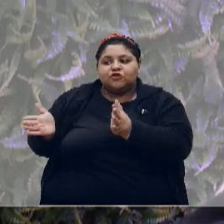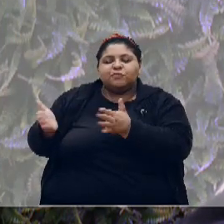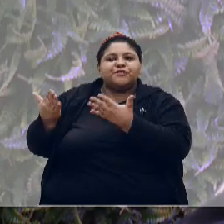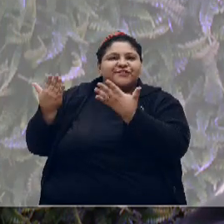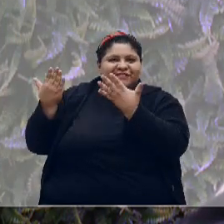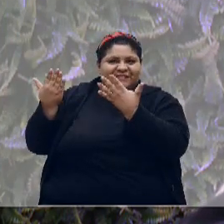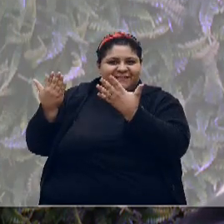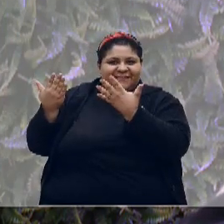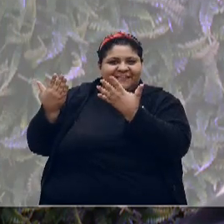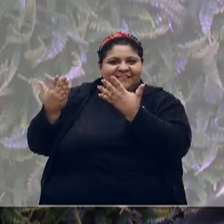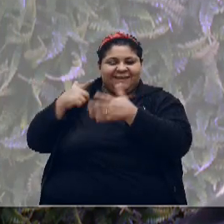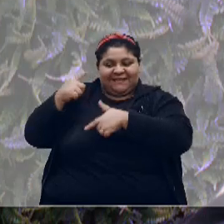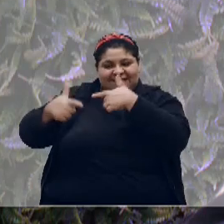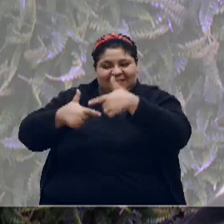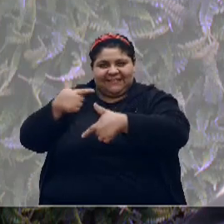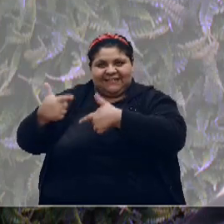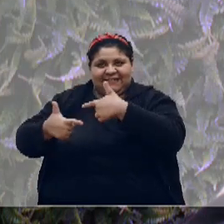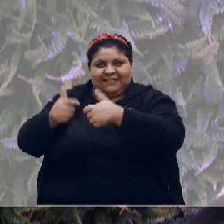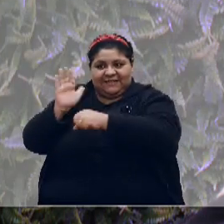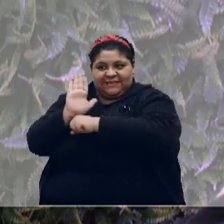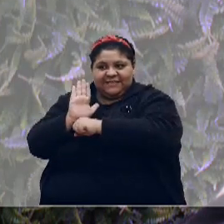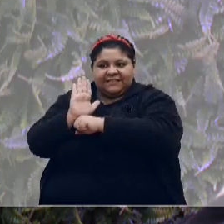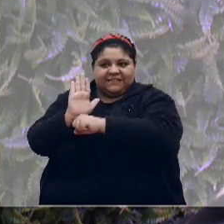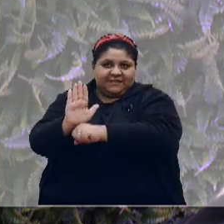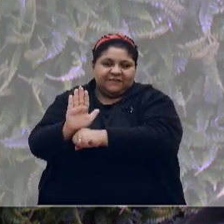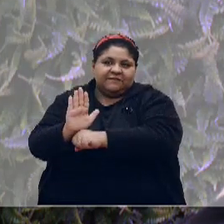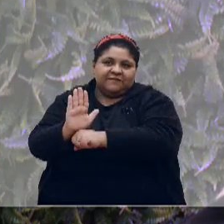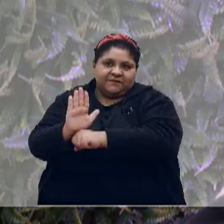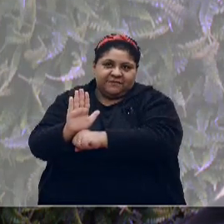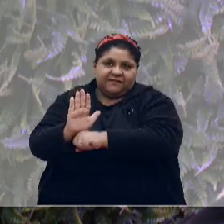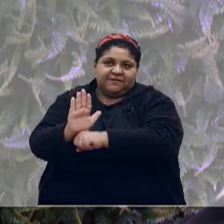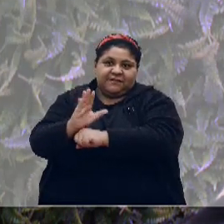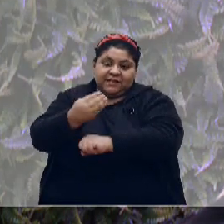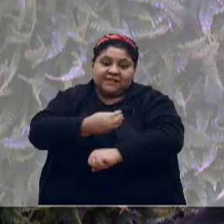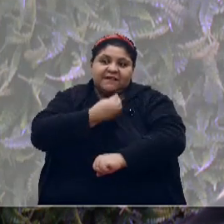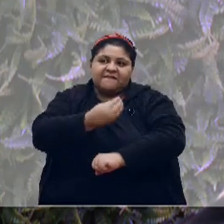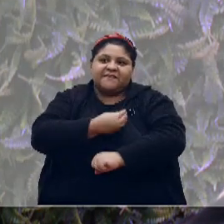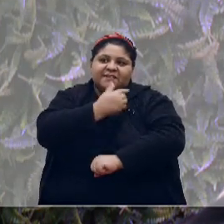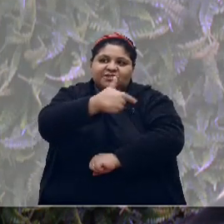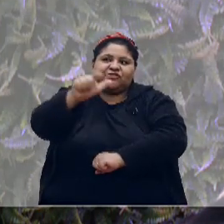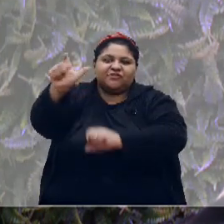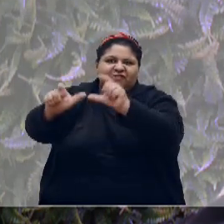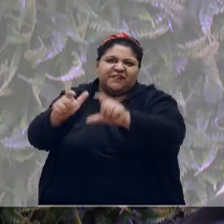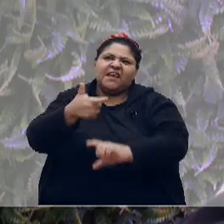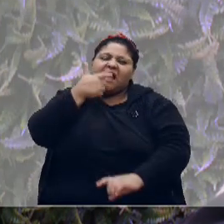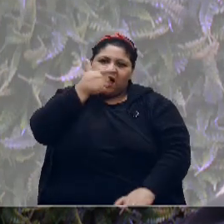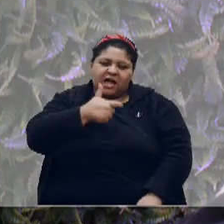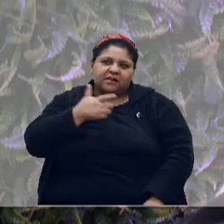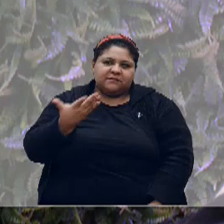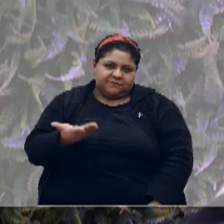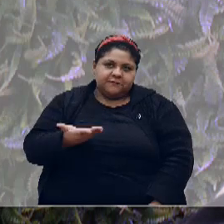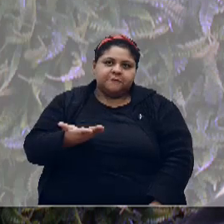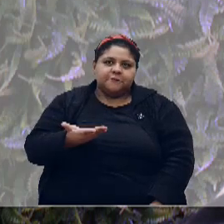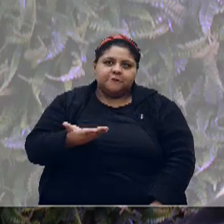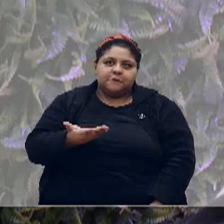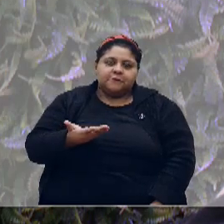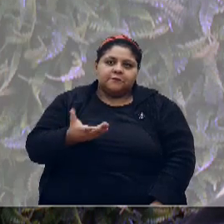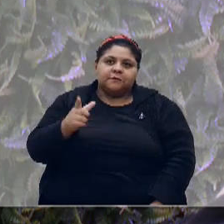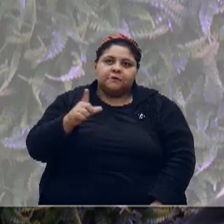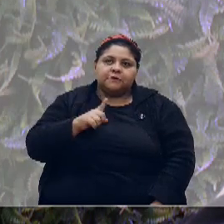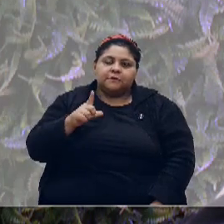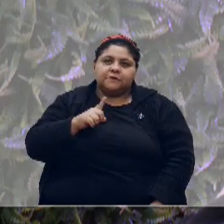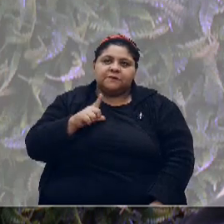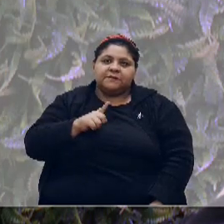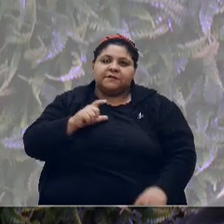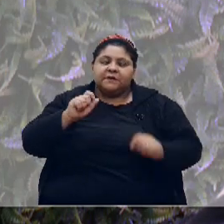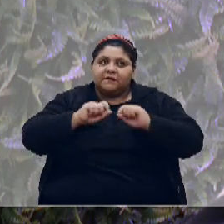Então, quando a gente trabalha em prol, na minha situação, em prol da vida de alguém, né? Eu acho que a gente levanta todos os dias